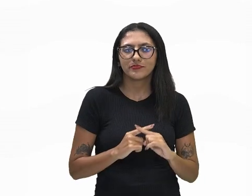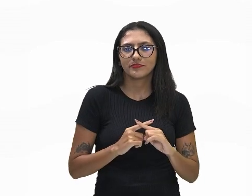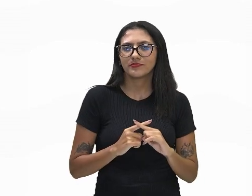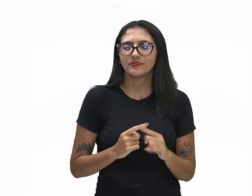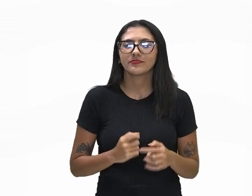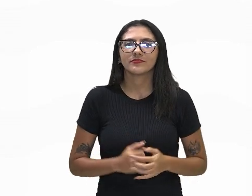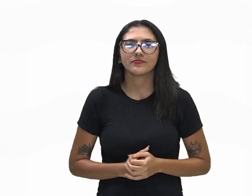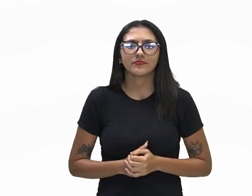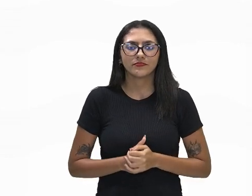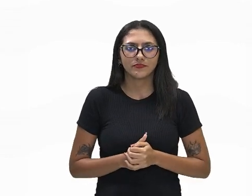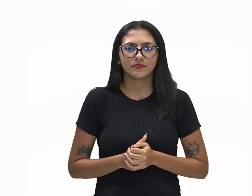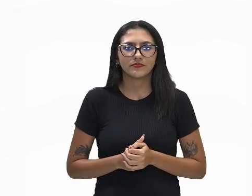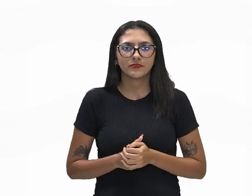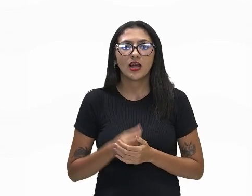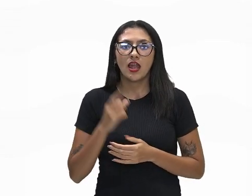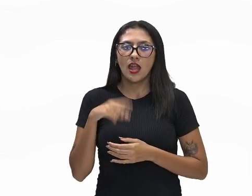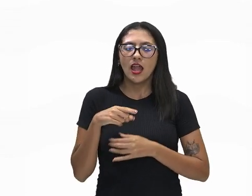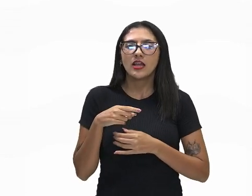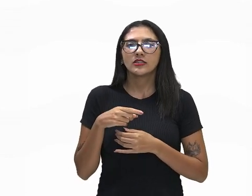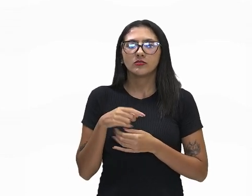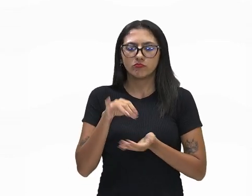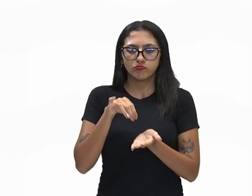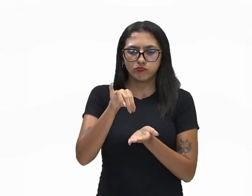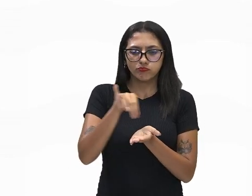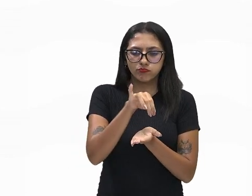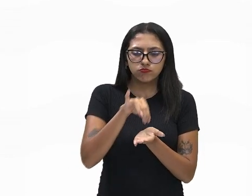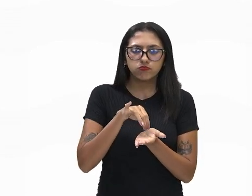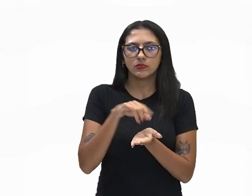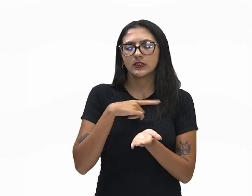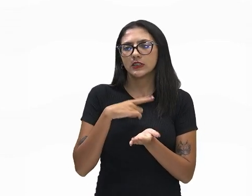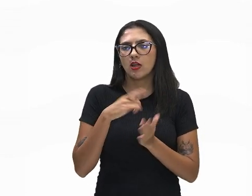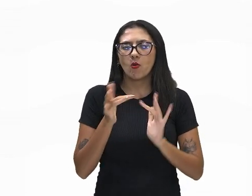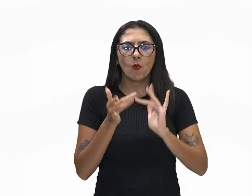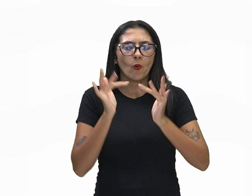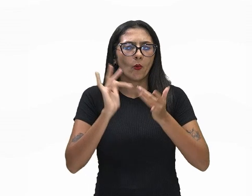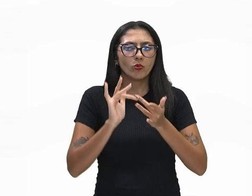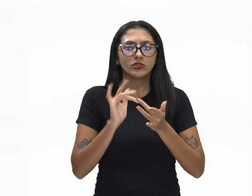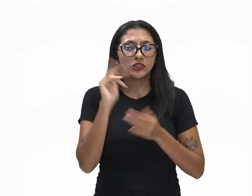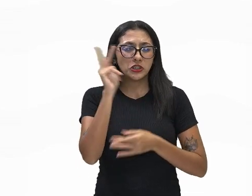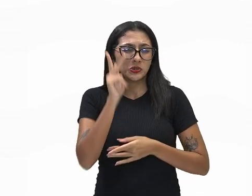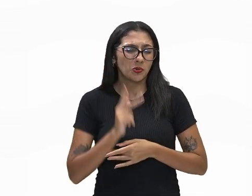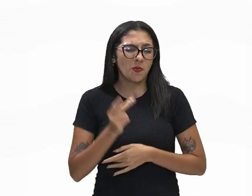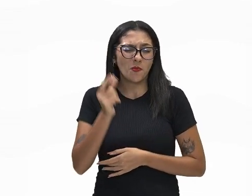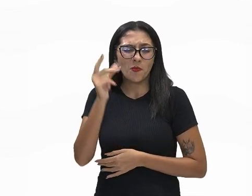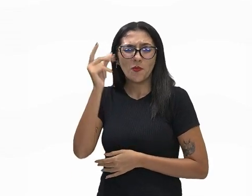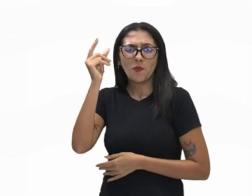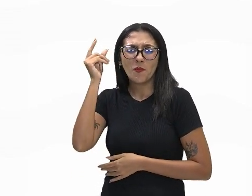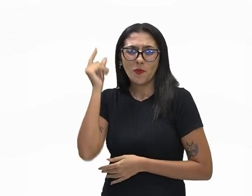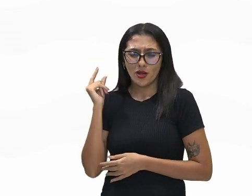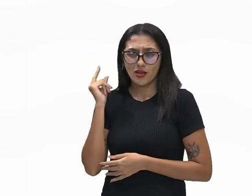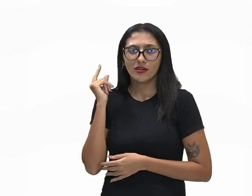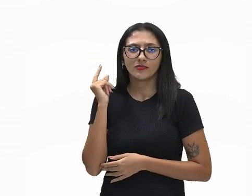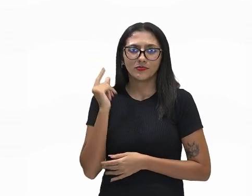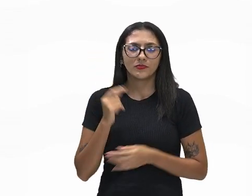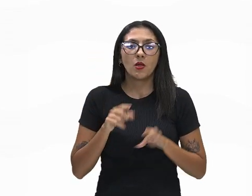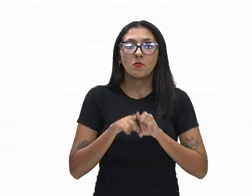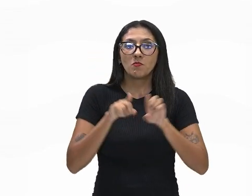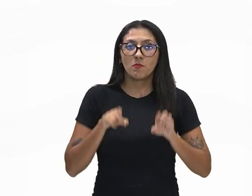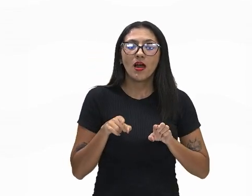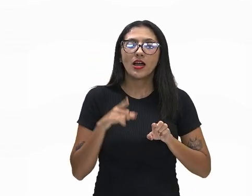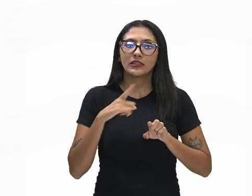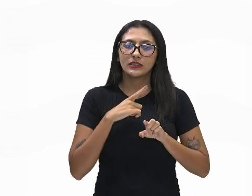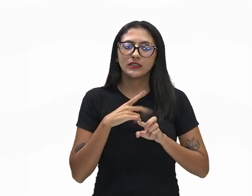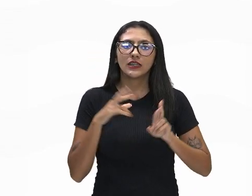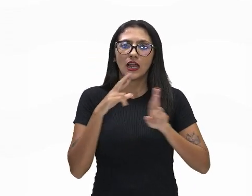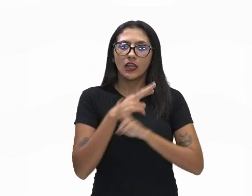Essa modalidade, o xadrez, ele tem aí um contexto histórico maravilhoso, é um jogo antigo, mas que quando associado a